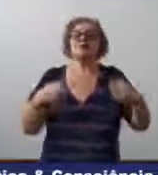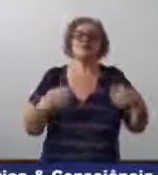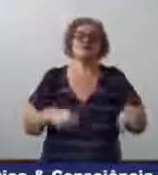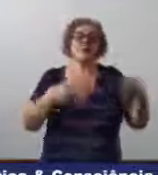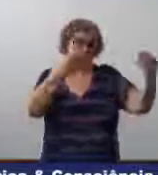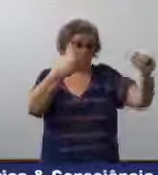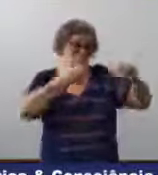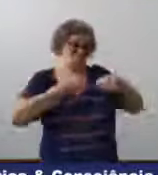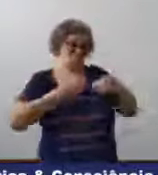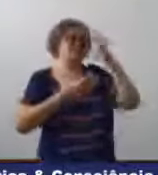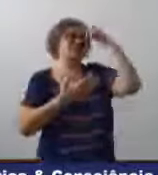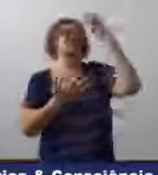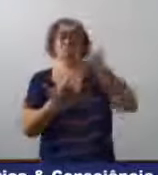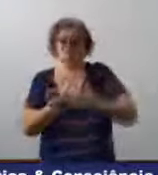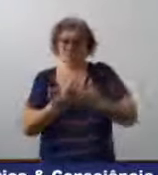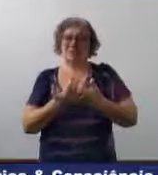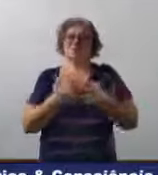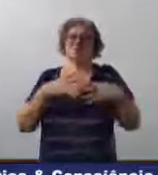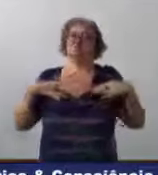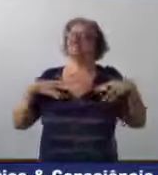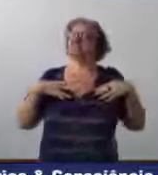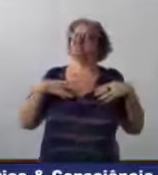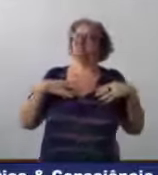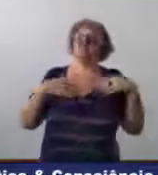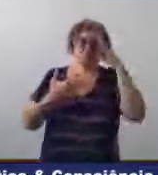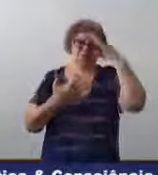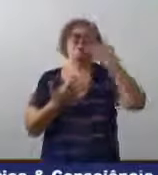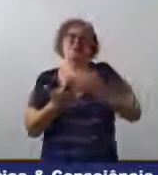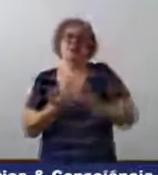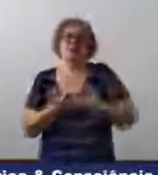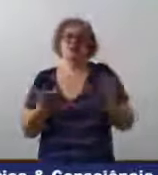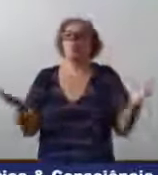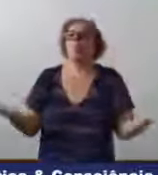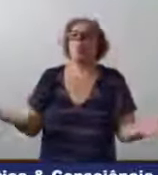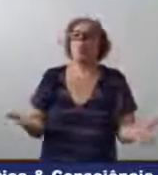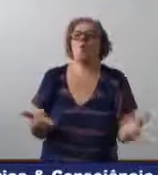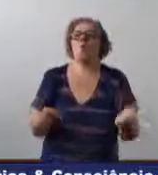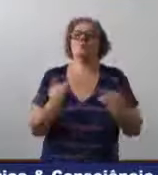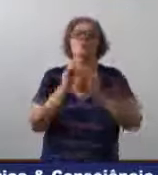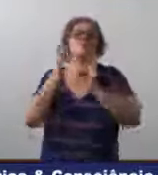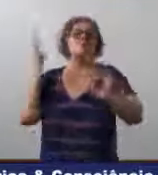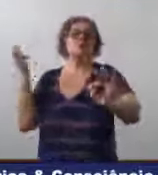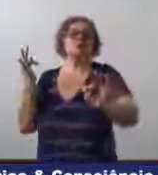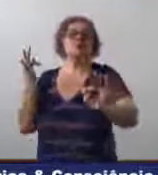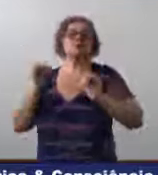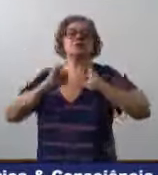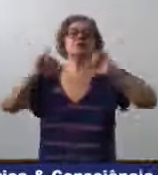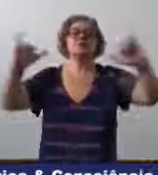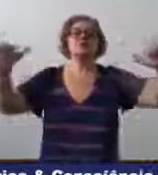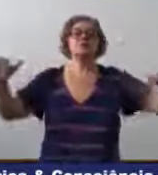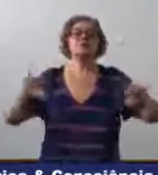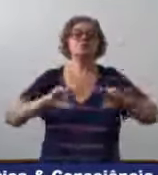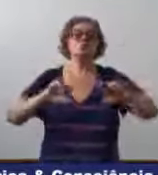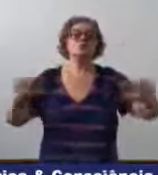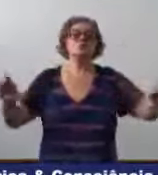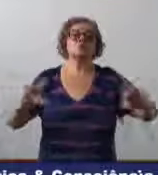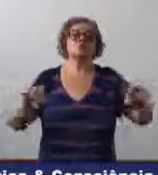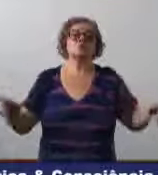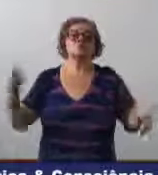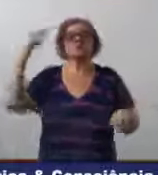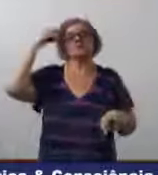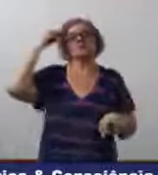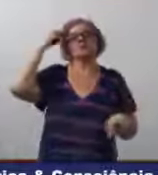nós então nos prendemos até por acomodação a essas limitações. E hoje a física nos diz muito mais.